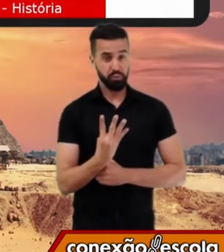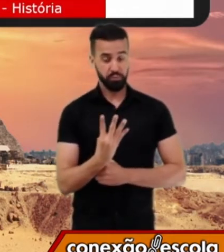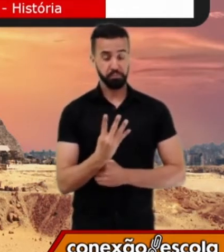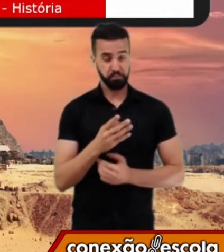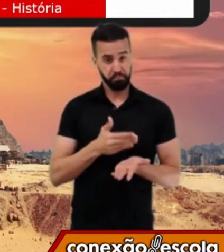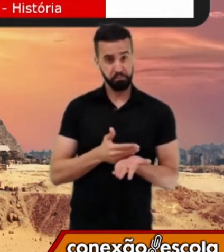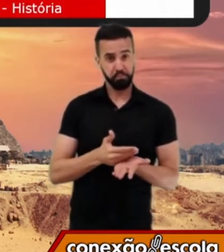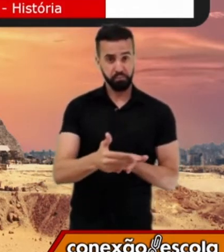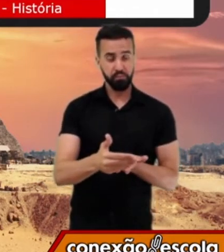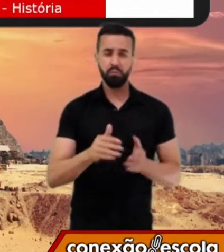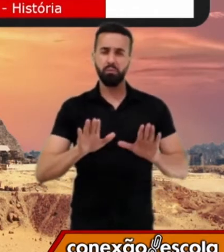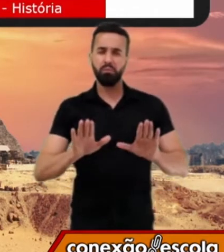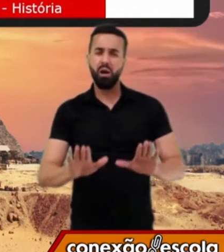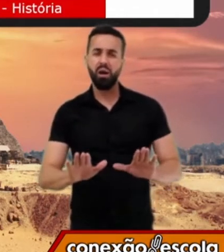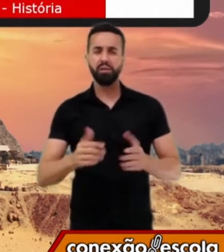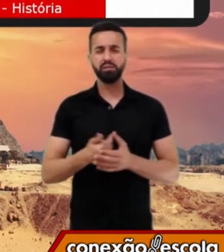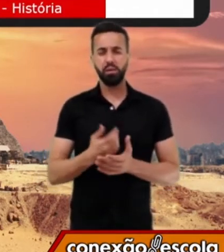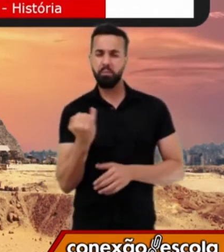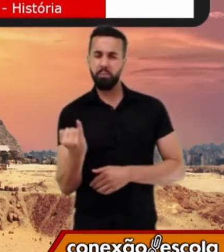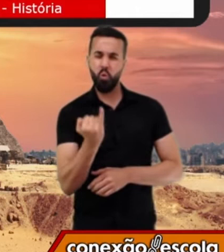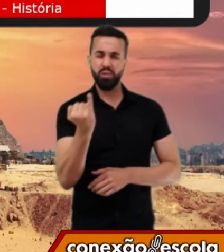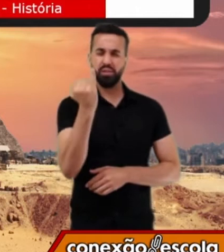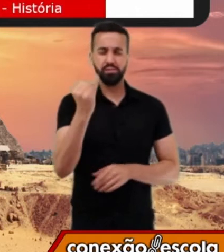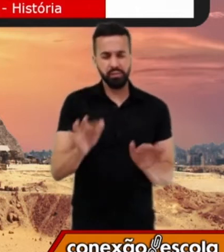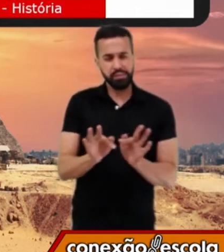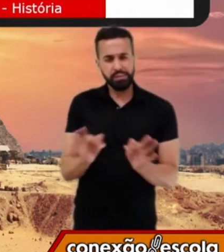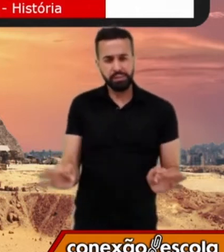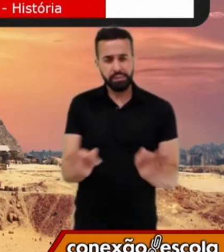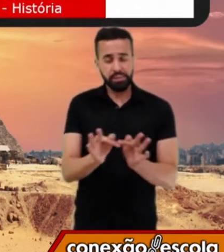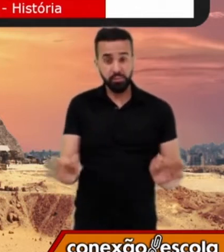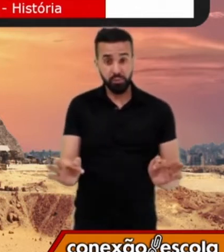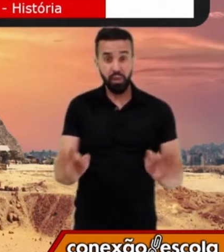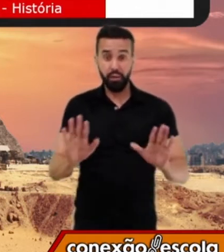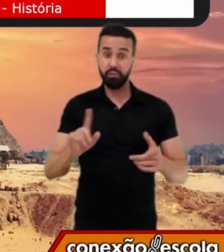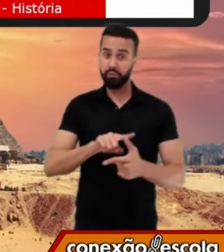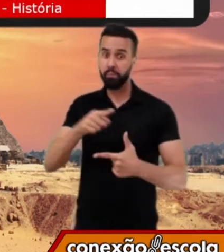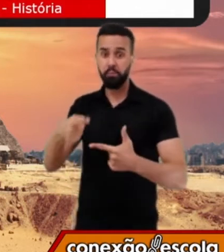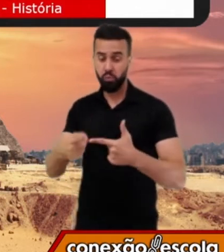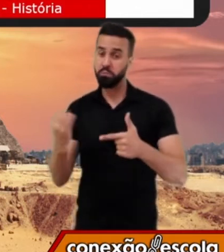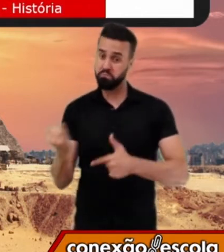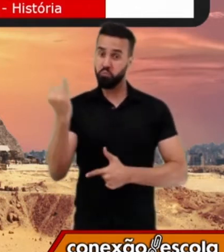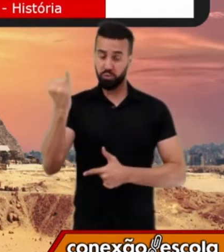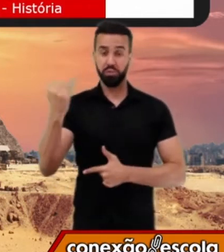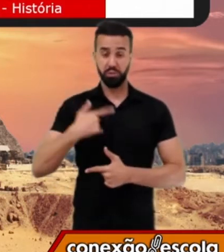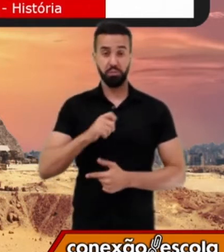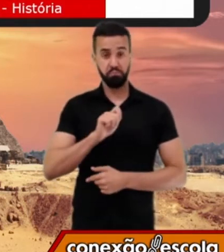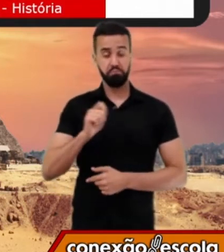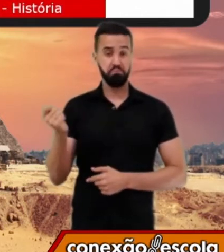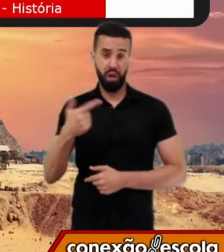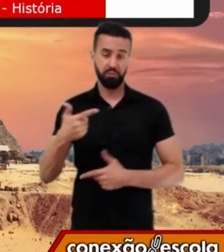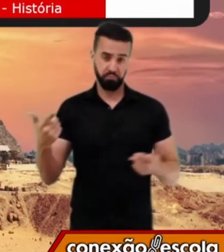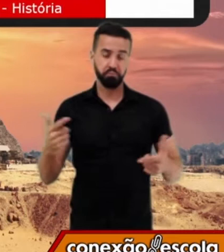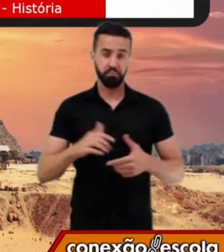não tinha tanta importância assim como teve ao final da Revolução e durante a Revolução também. Então Jaime